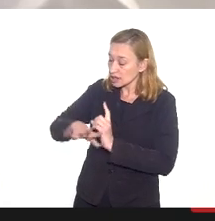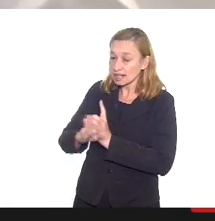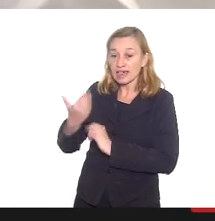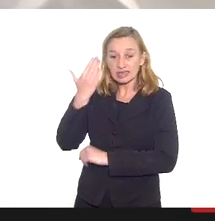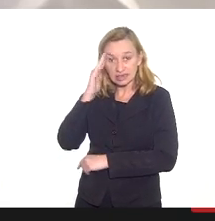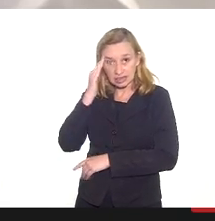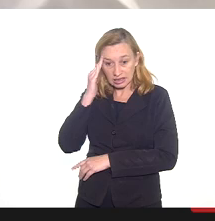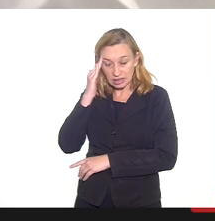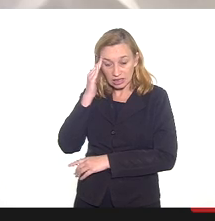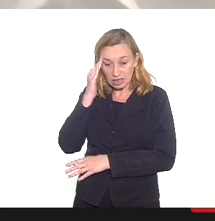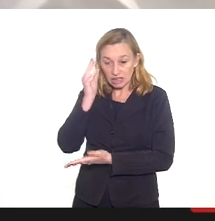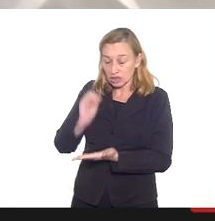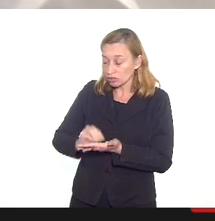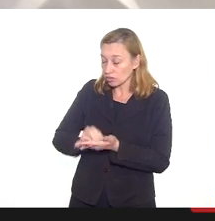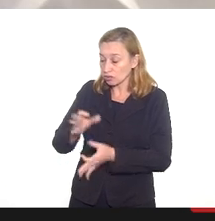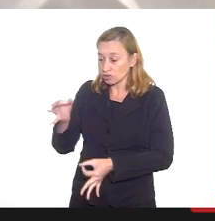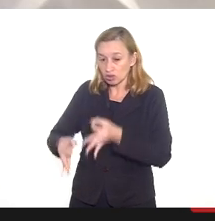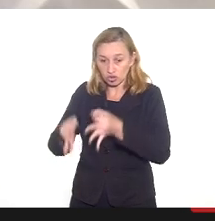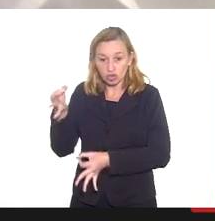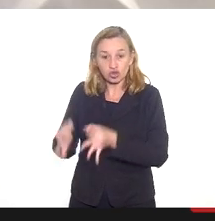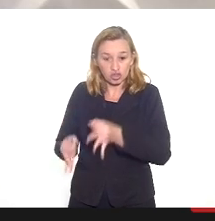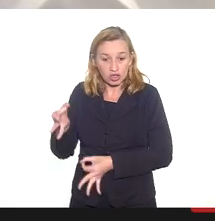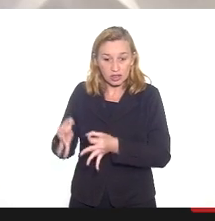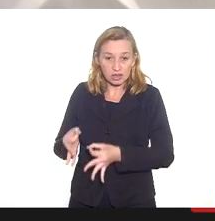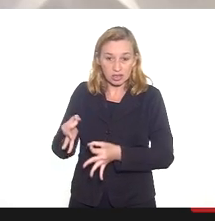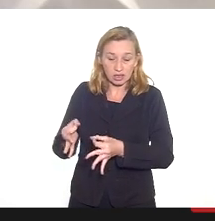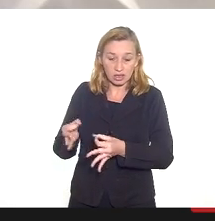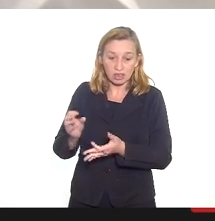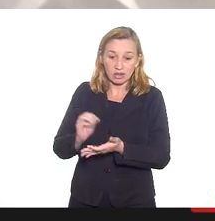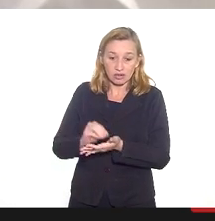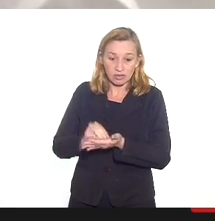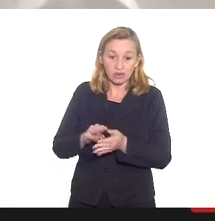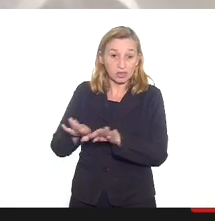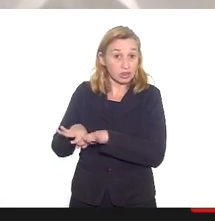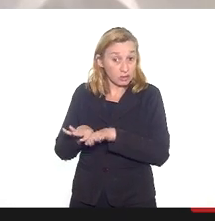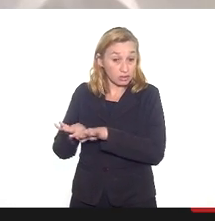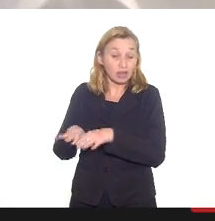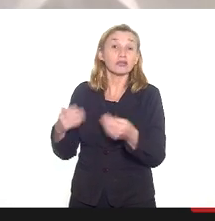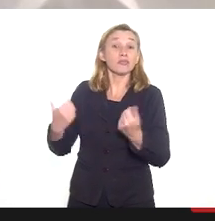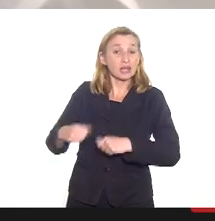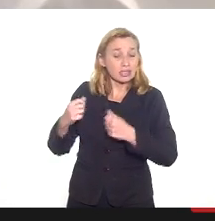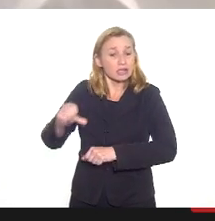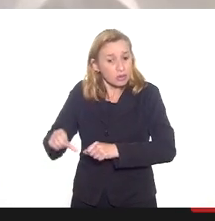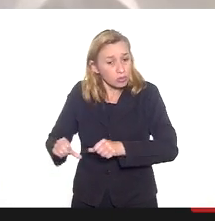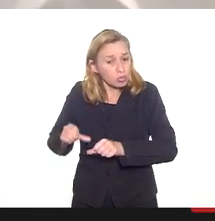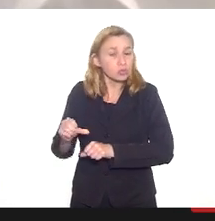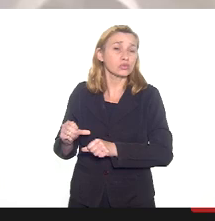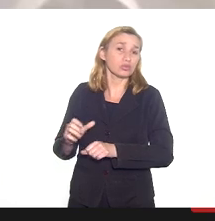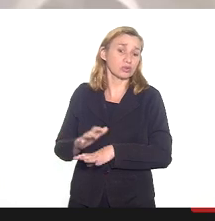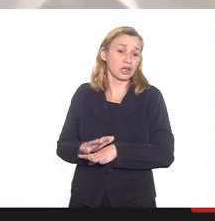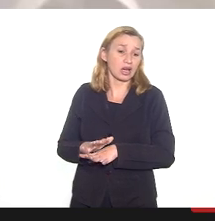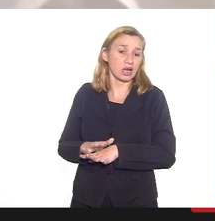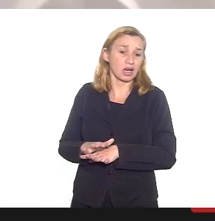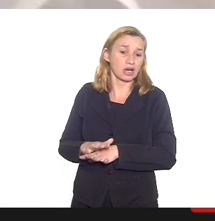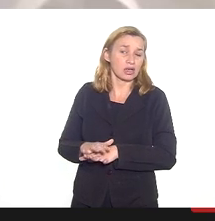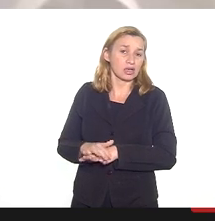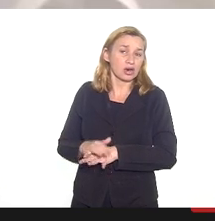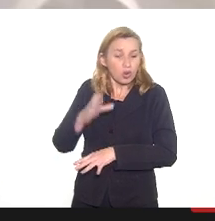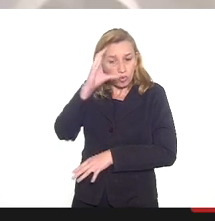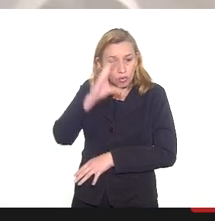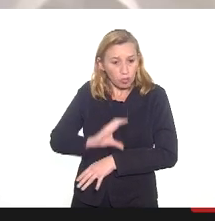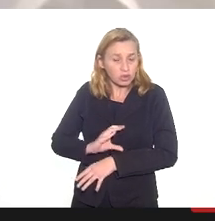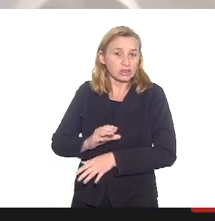sociedade é injusta, desigual e preconceituosa e que precisa, né, mudar o seu